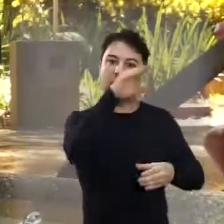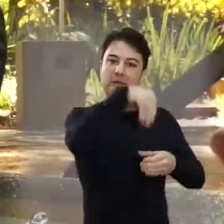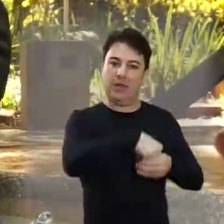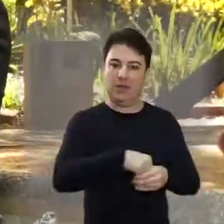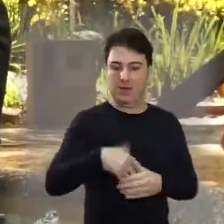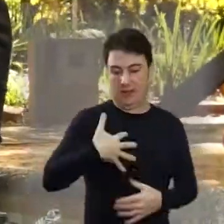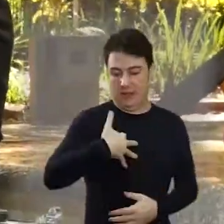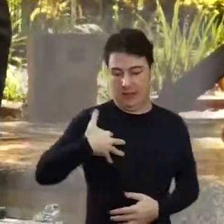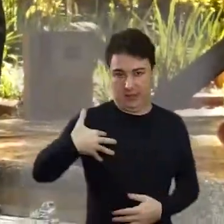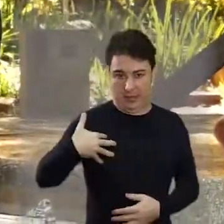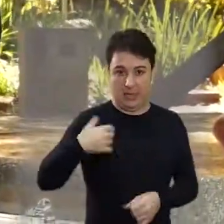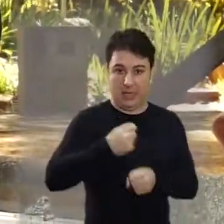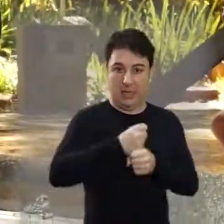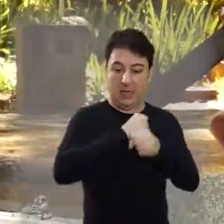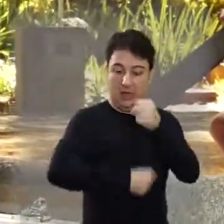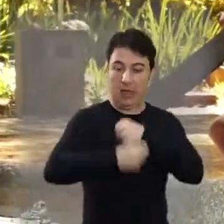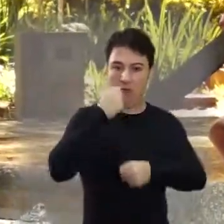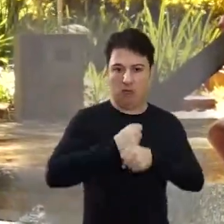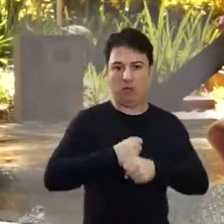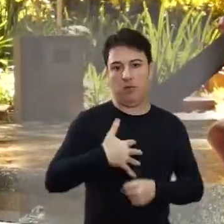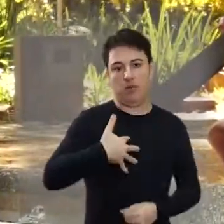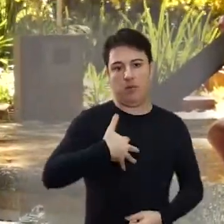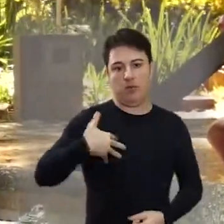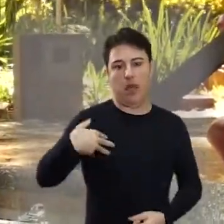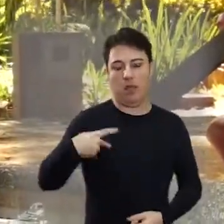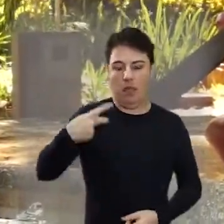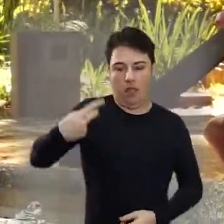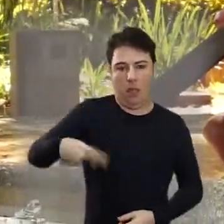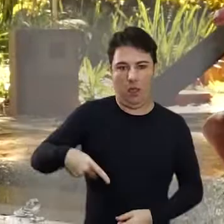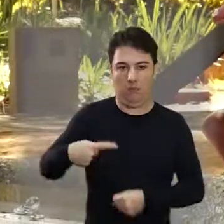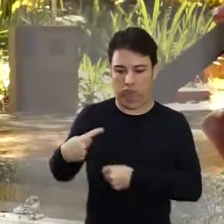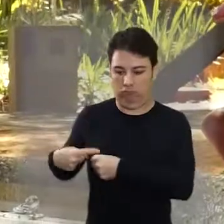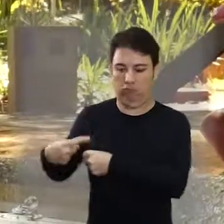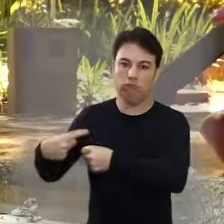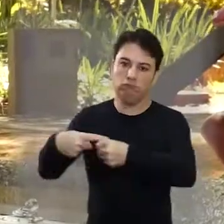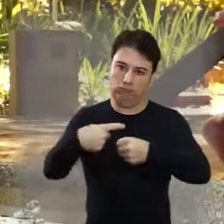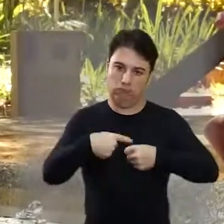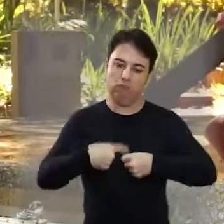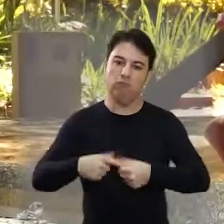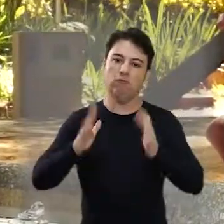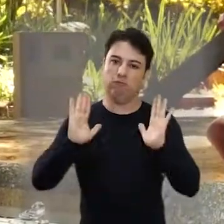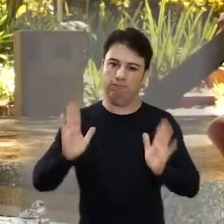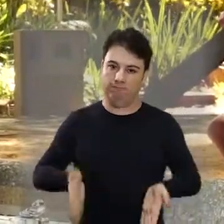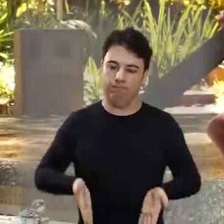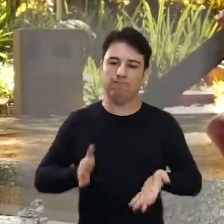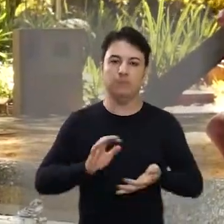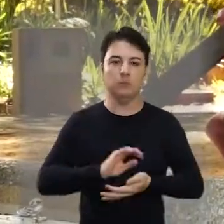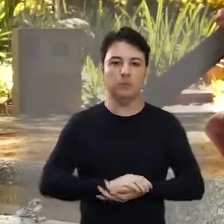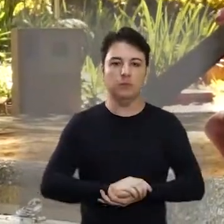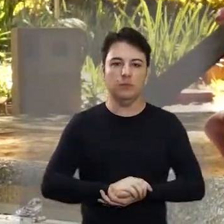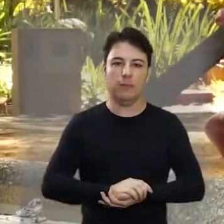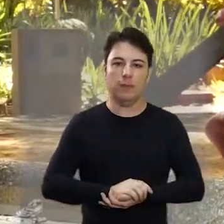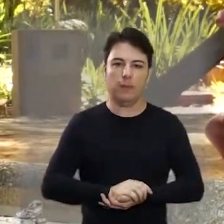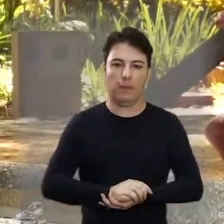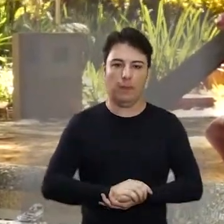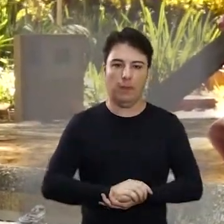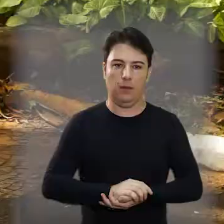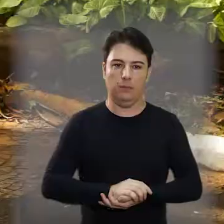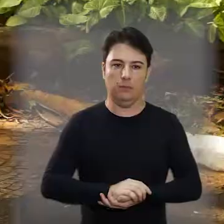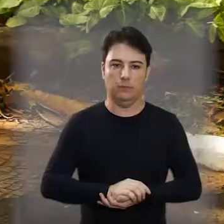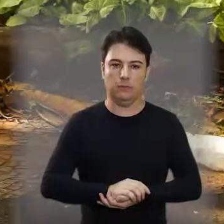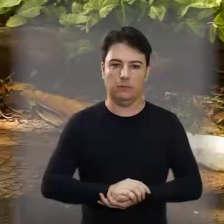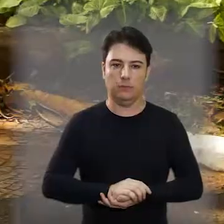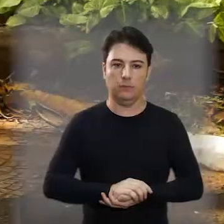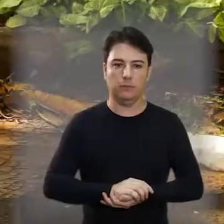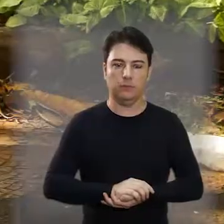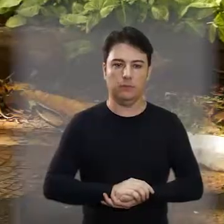de fato de toda a região. Então a gente trabalha com o espetáculo A Força da Ilusão, a gente está com esse espetáculo em cartaz, a gente fez pelo SESI ano passado,